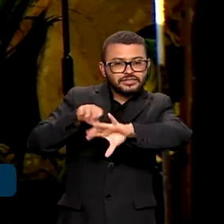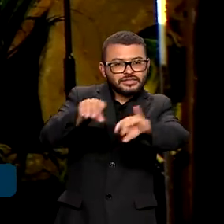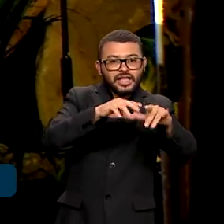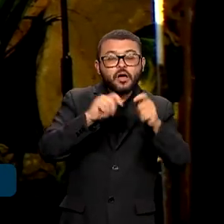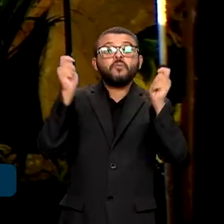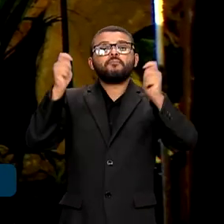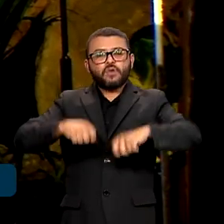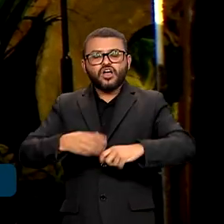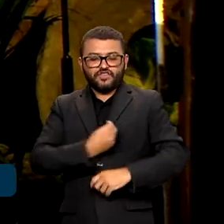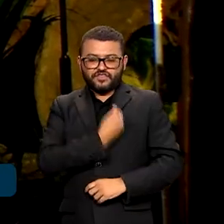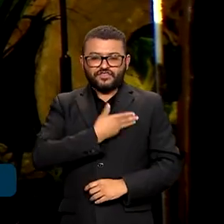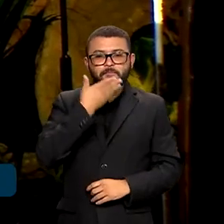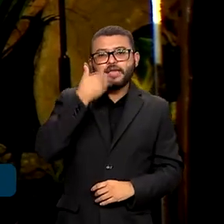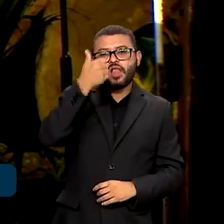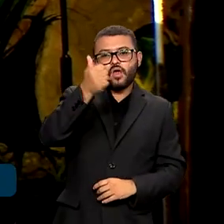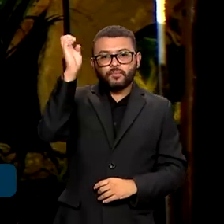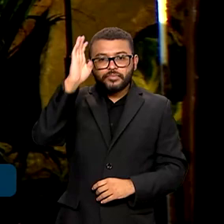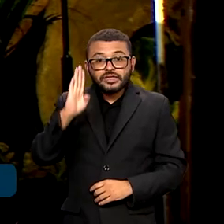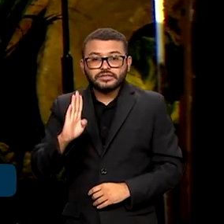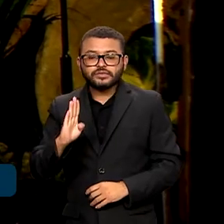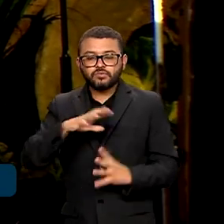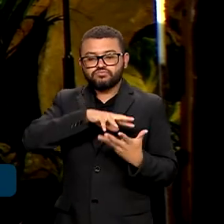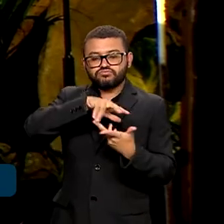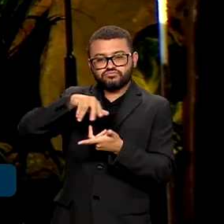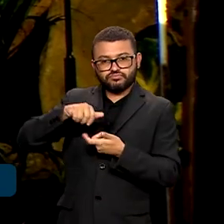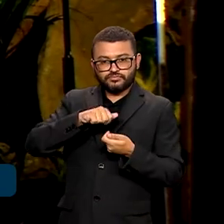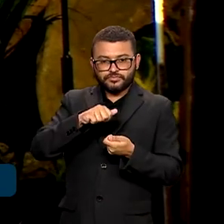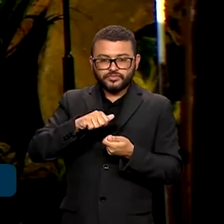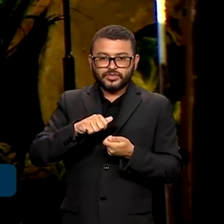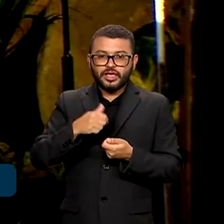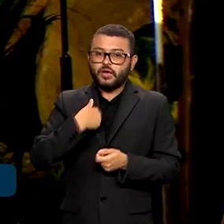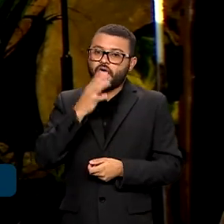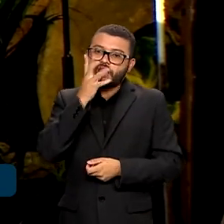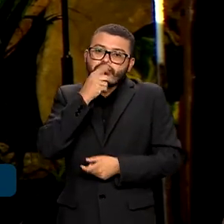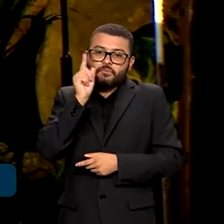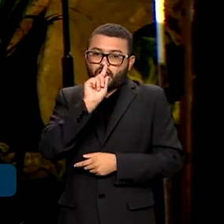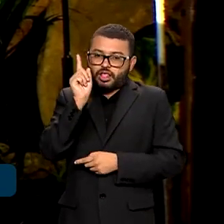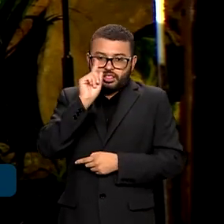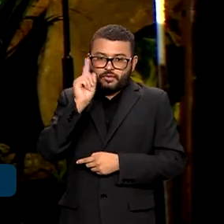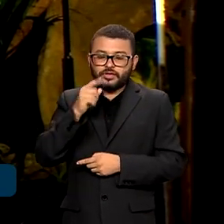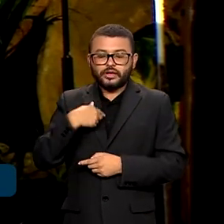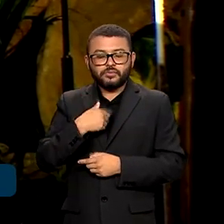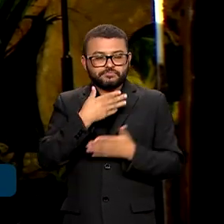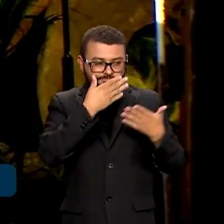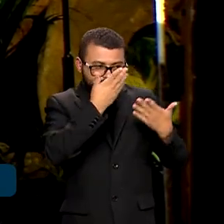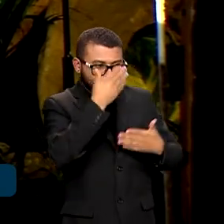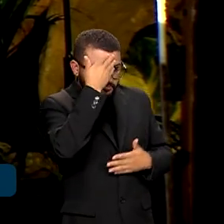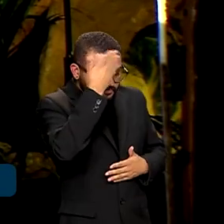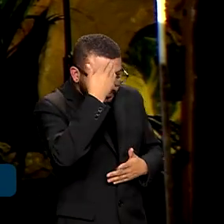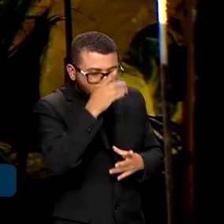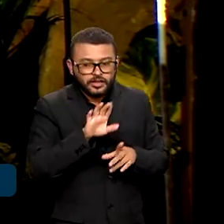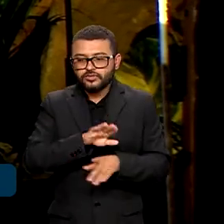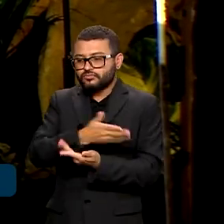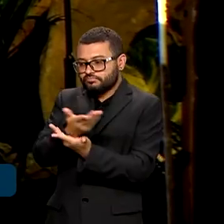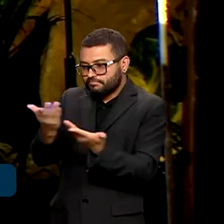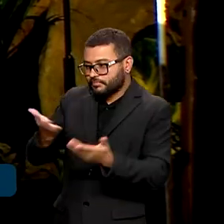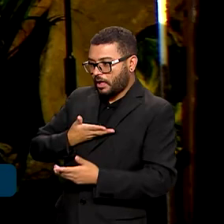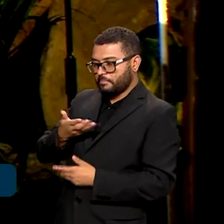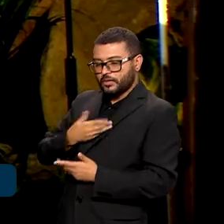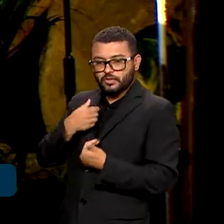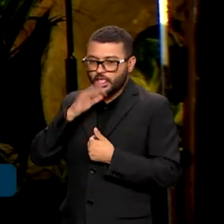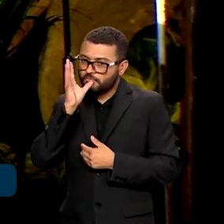bem viver no Brasil e no mundo. Eu não vou me estender muito, Márcio, queridos amigos que estão